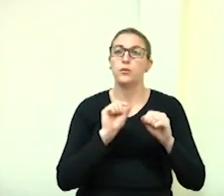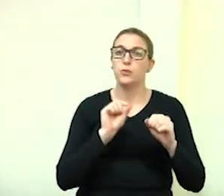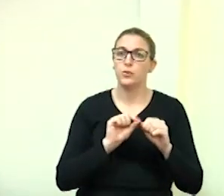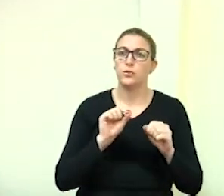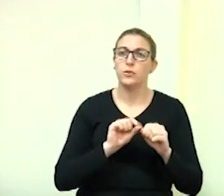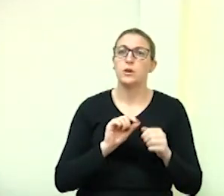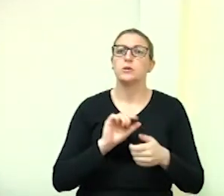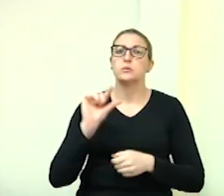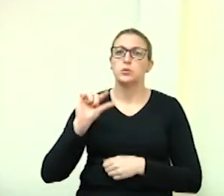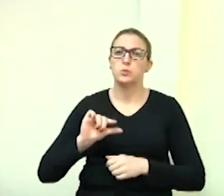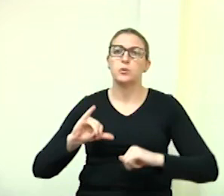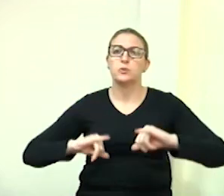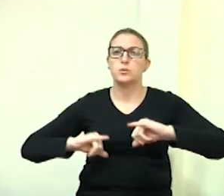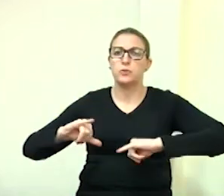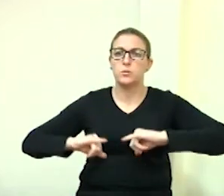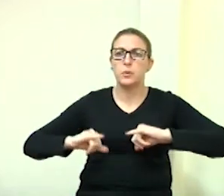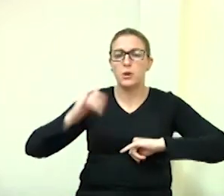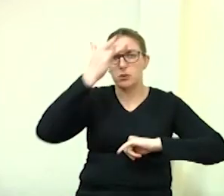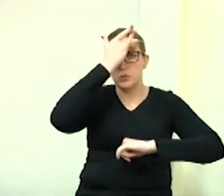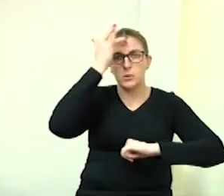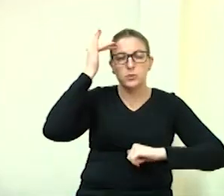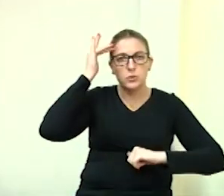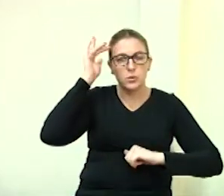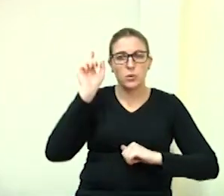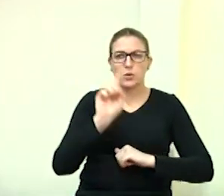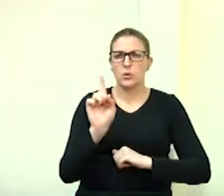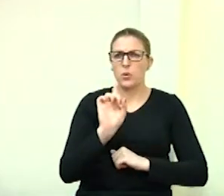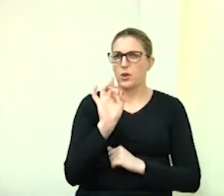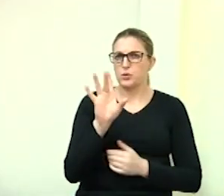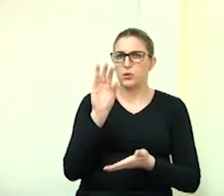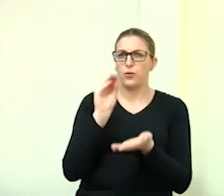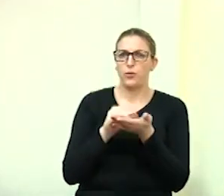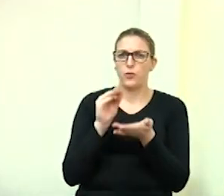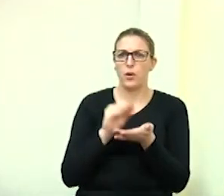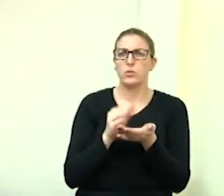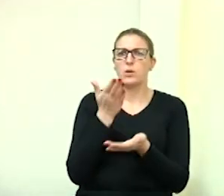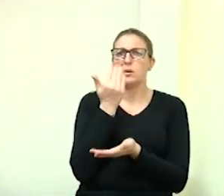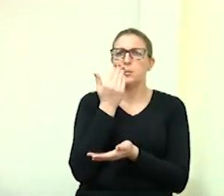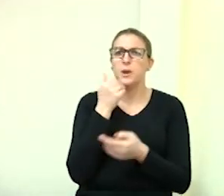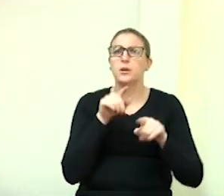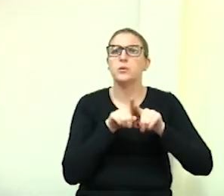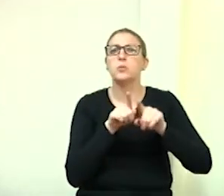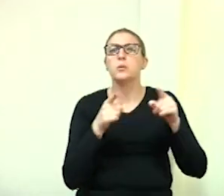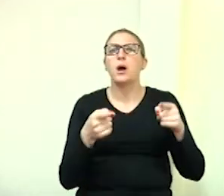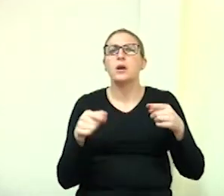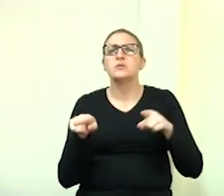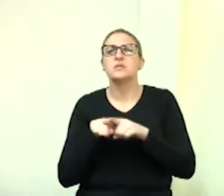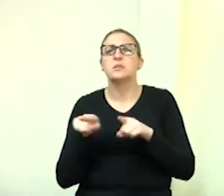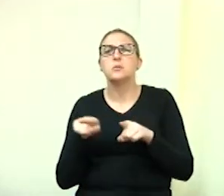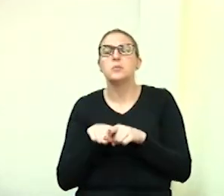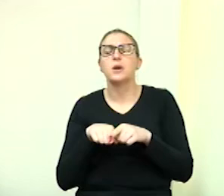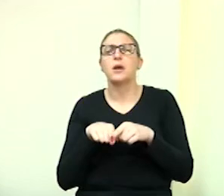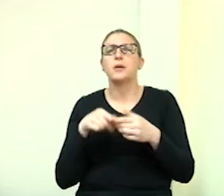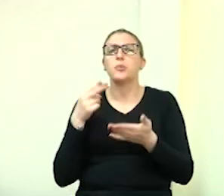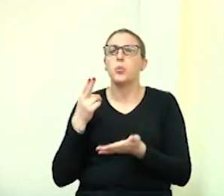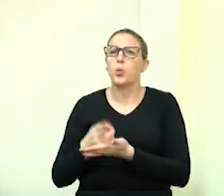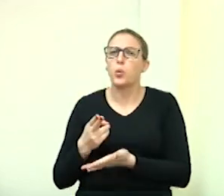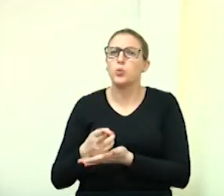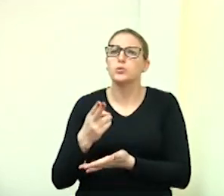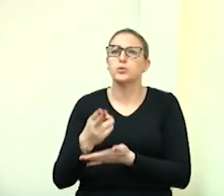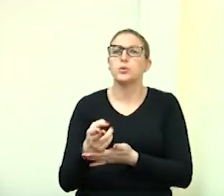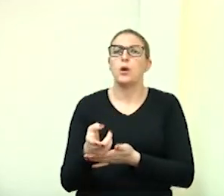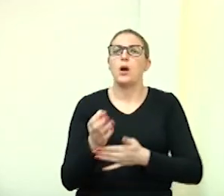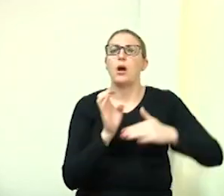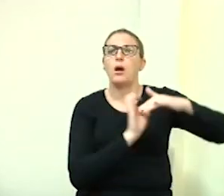né e não é só aquela questão de falta de alimento falta de né mas também a manutenção dos dos